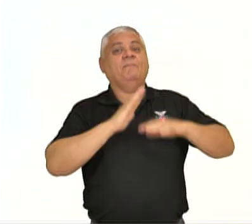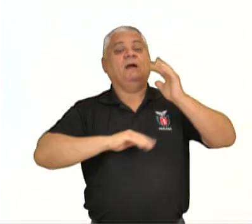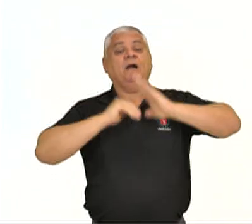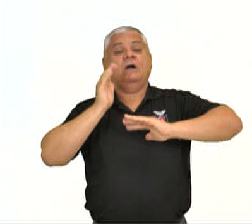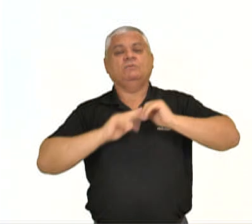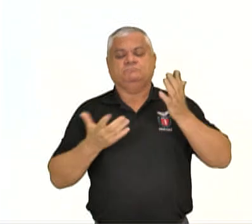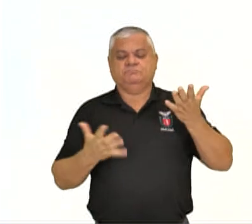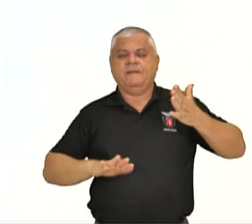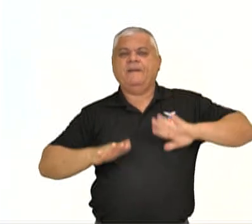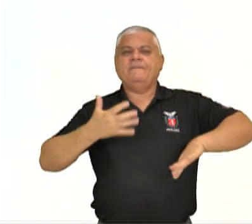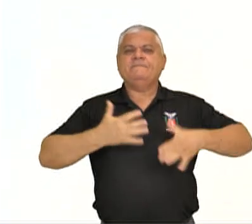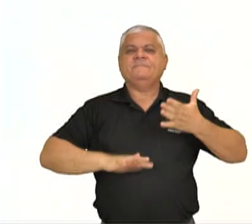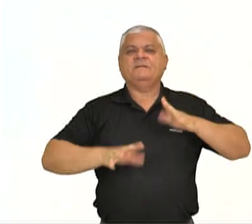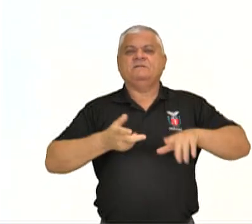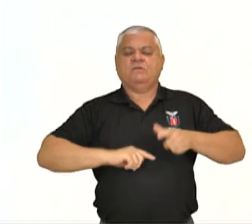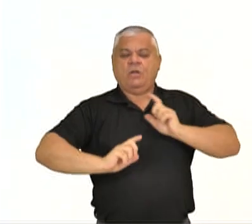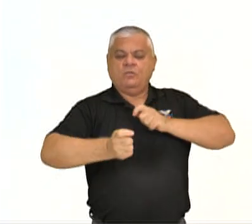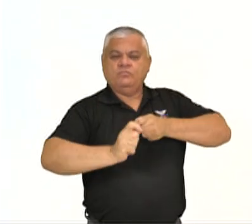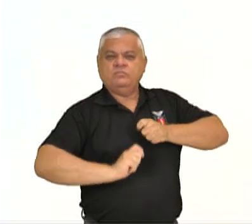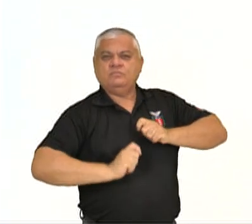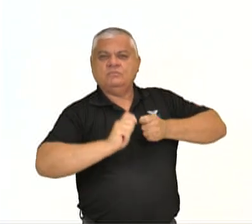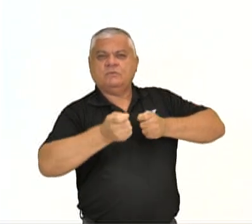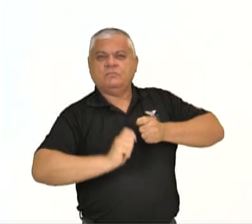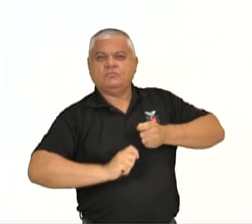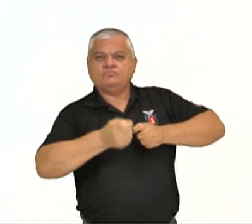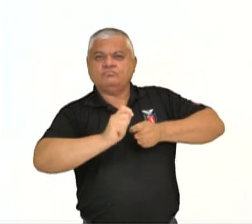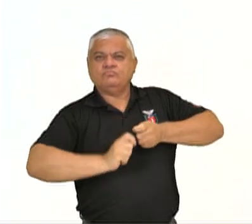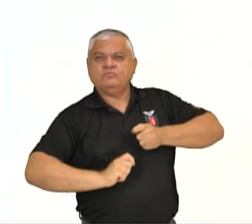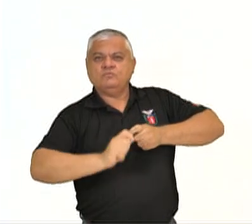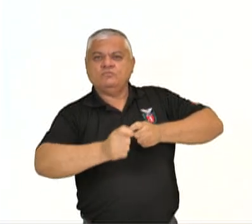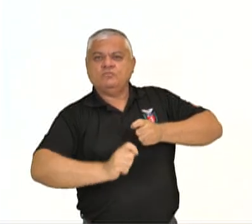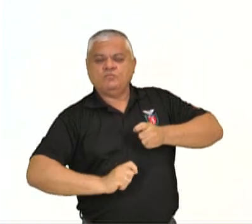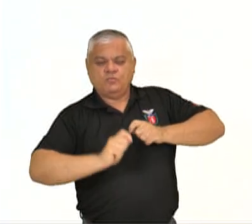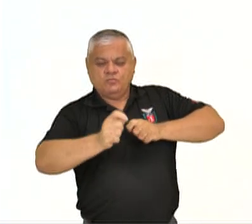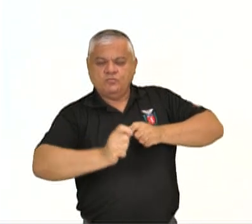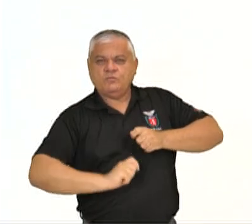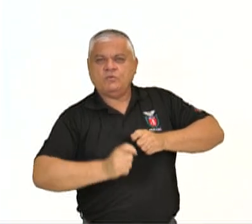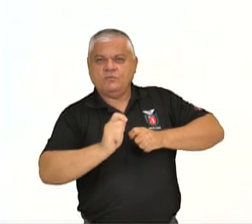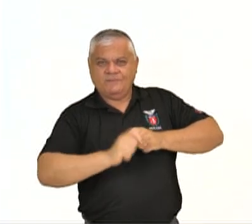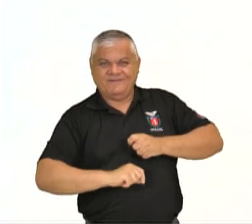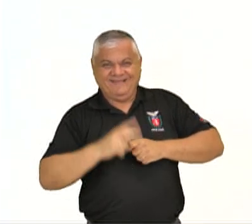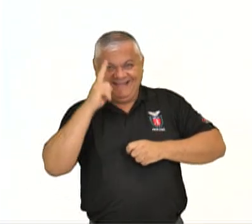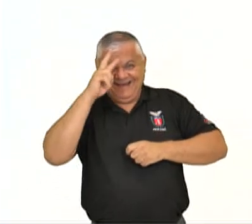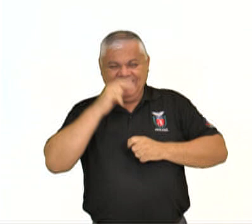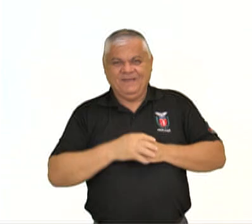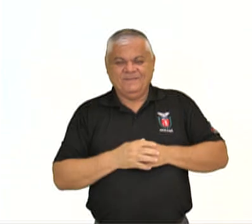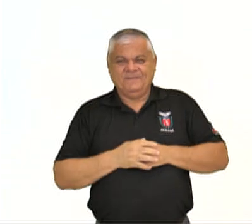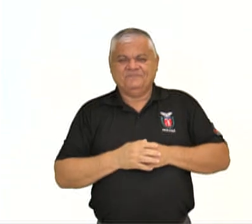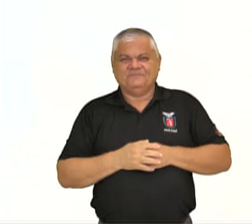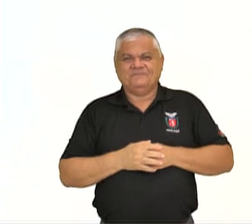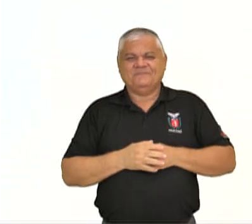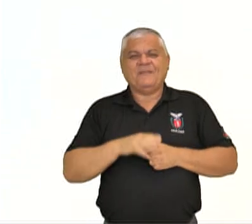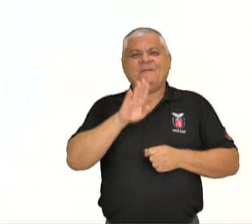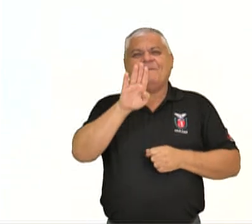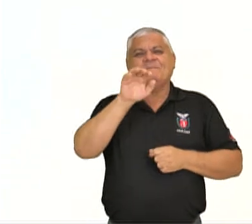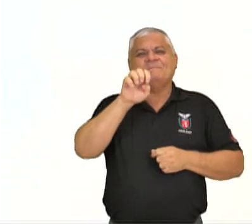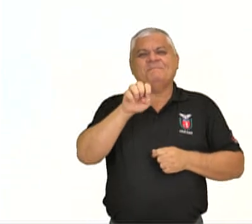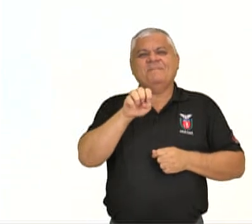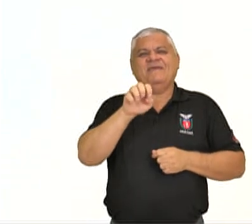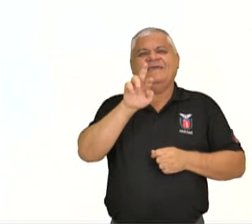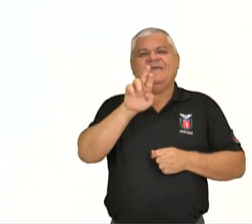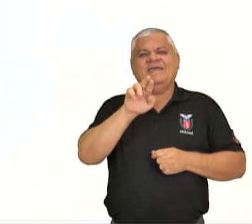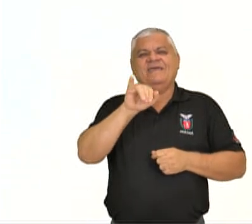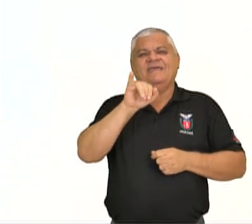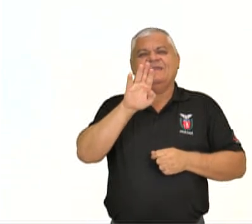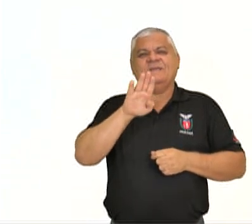o berimbau gunga na marcação do ritmo de jogo. Vamos lembrar qual é o berimbau gunga? O berimbau gunga